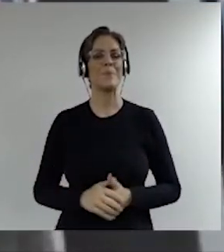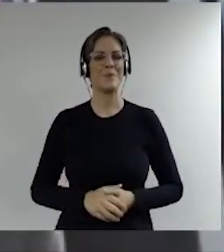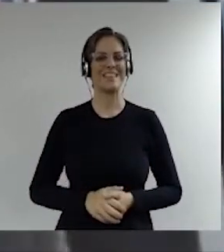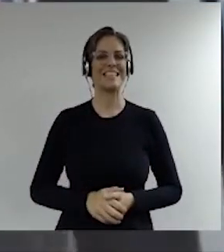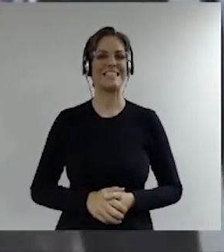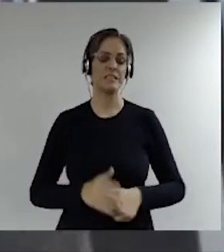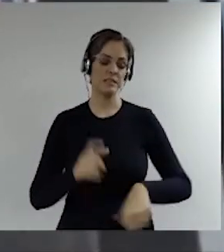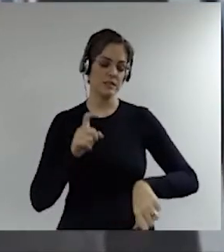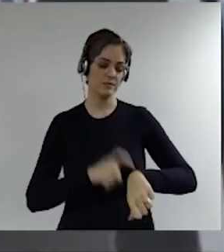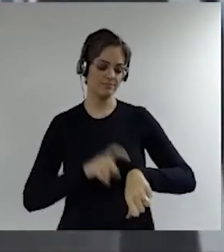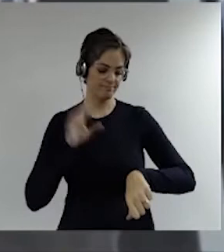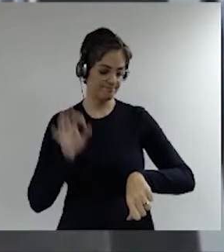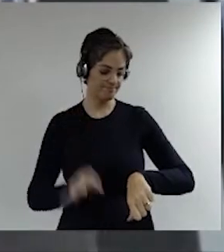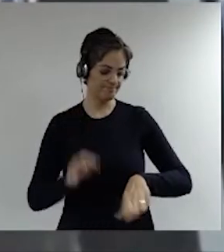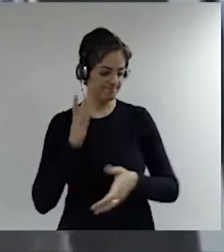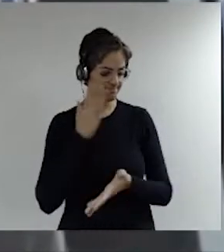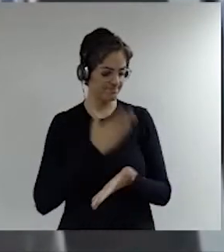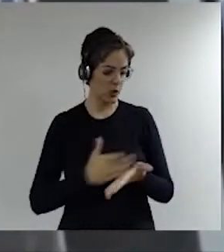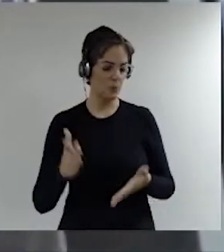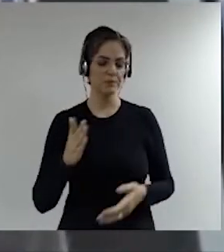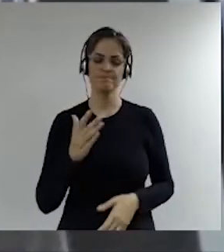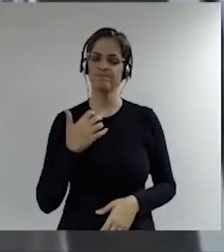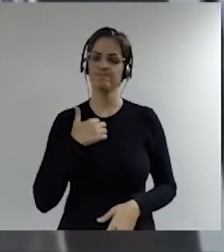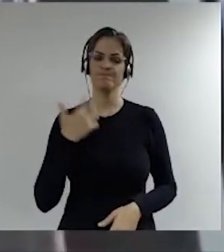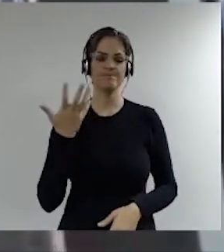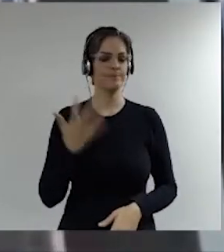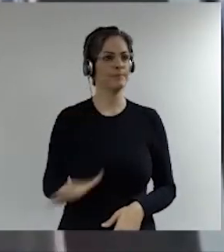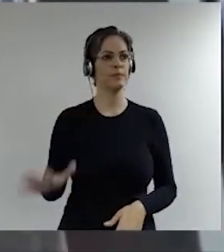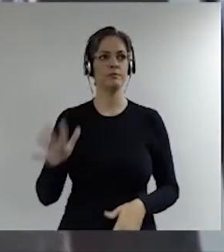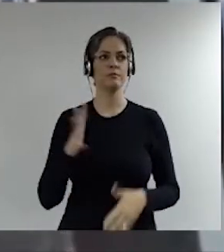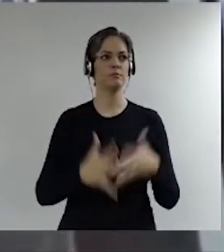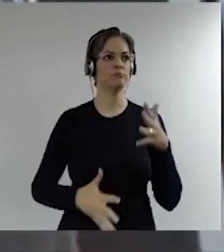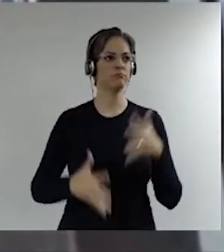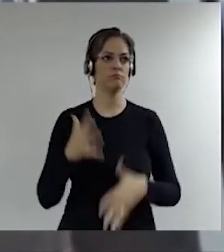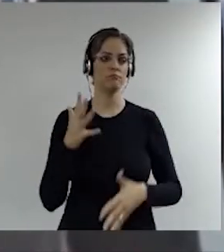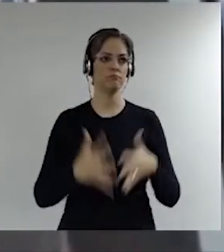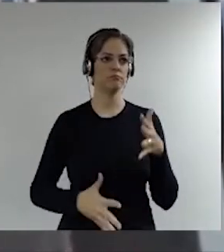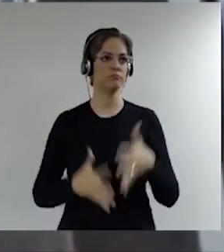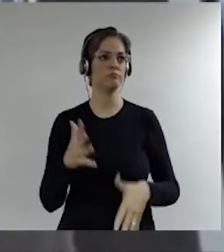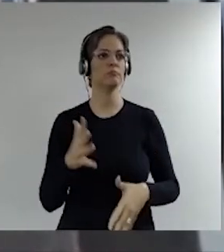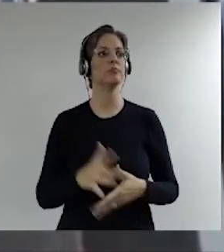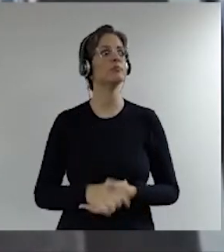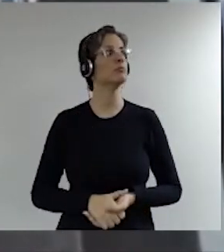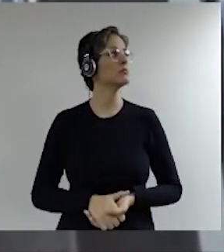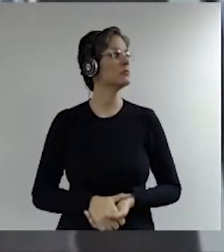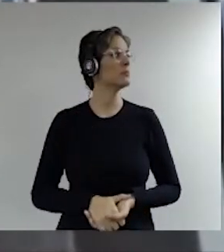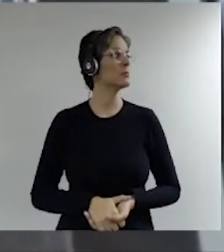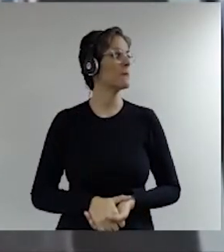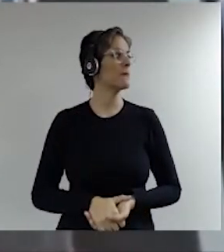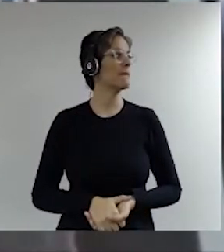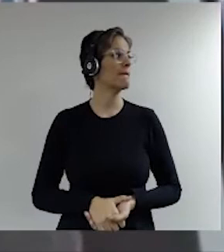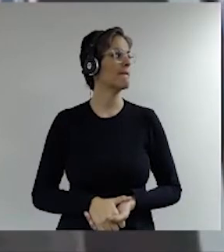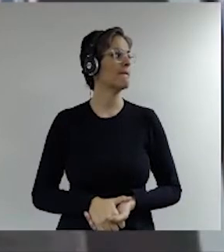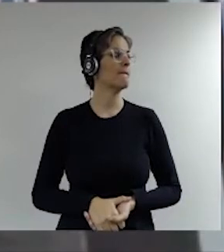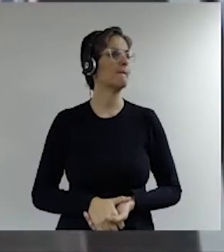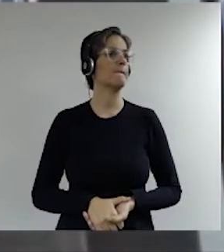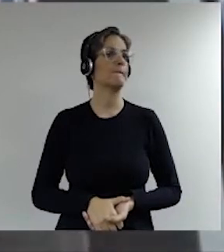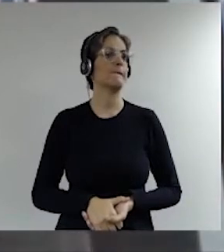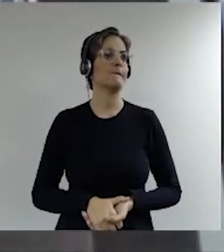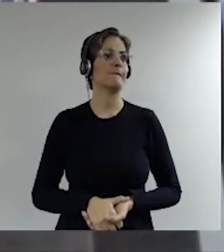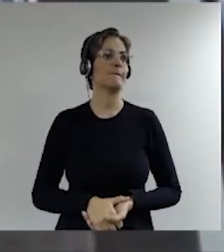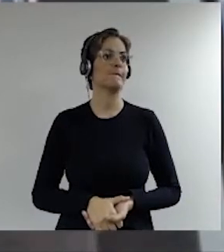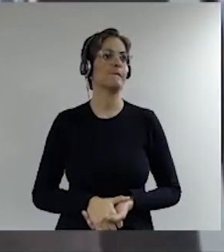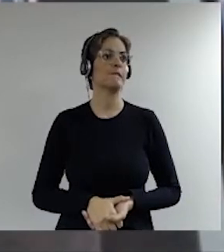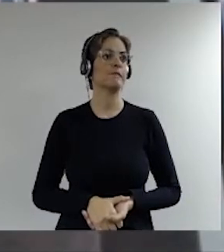o meu cronômetro para não falhar com... Só um minutinho, que eu acho que eu não